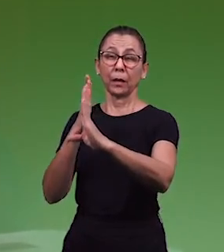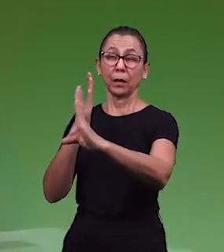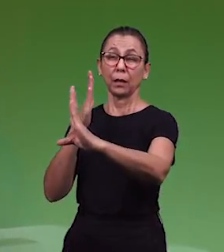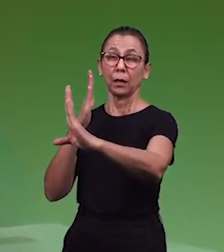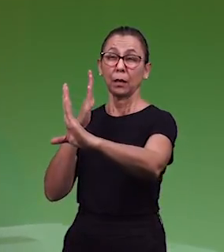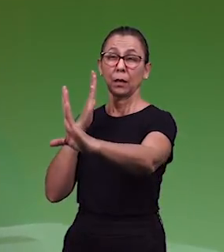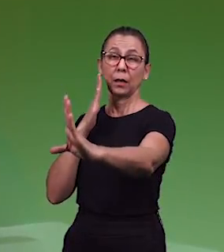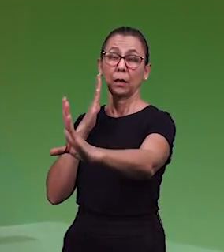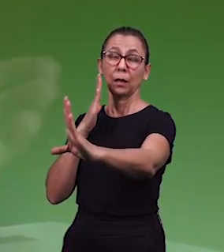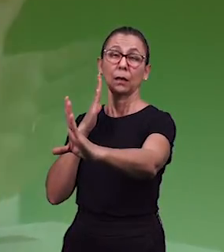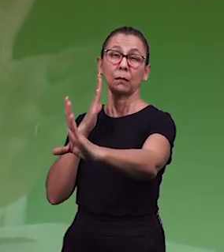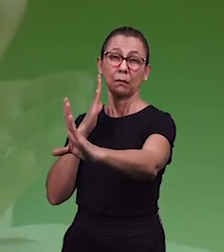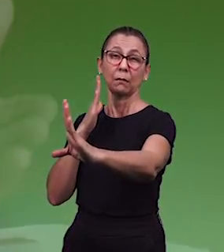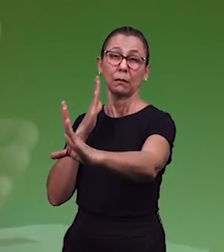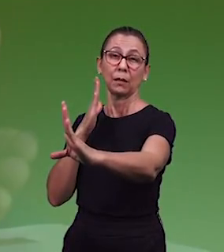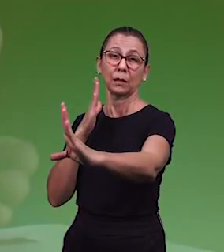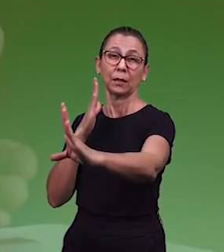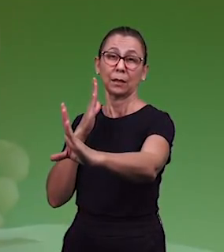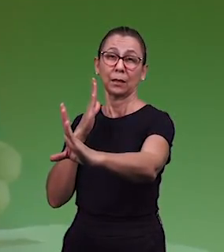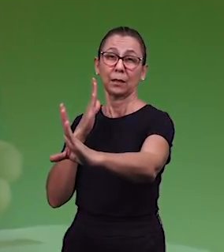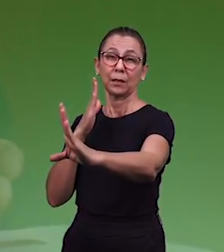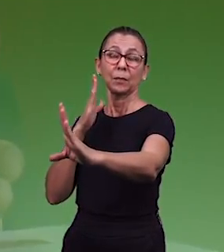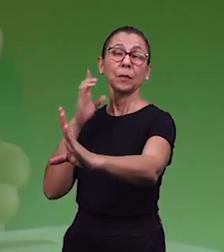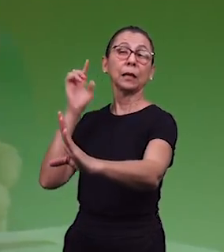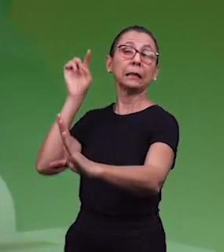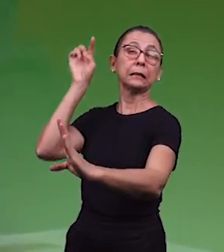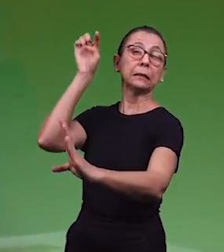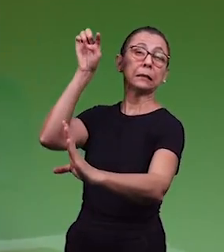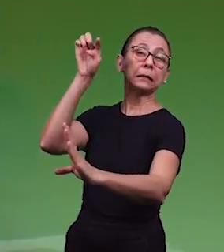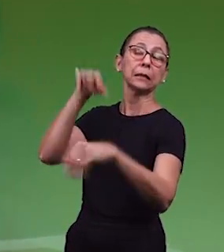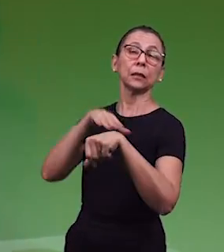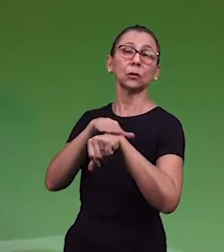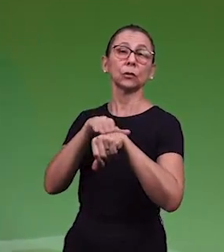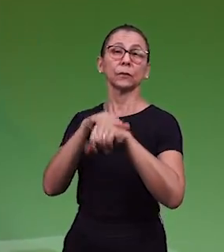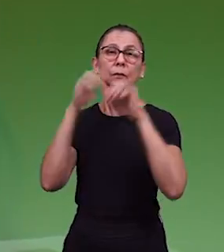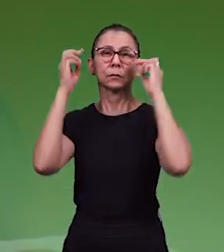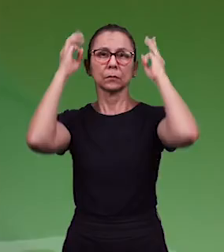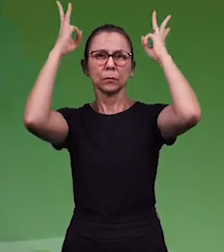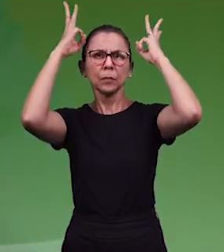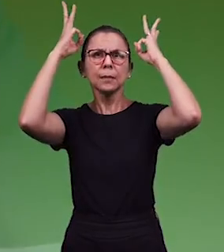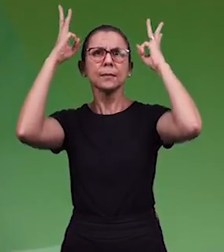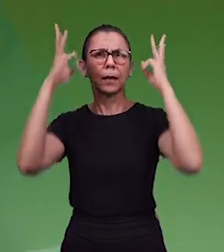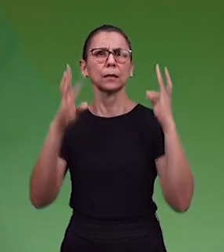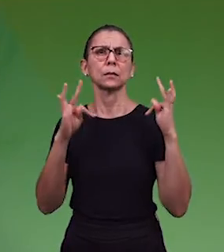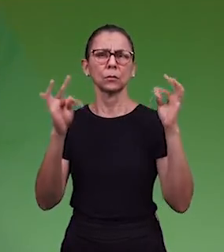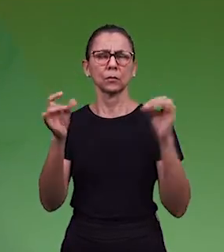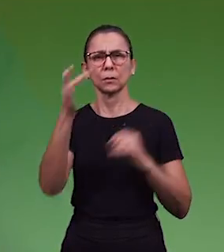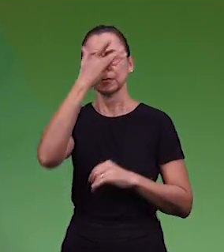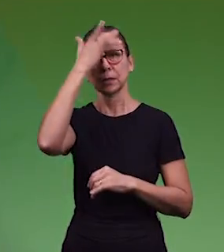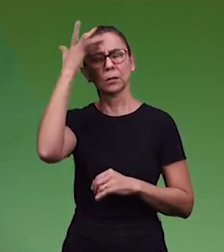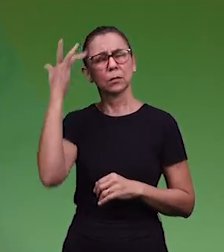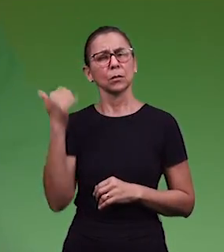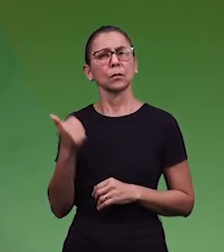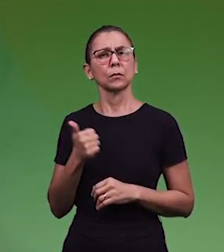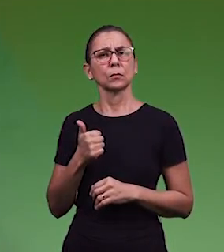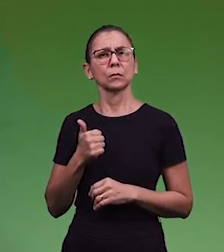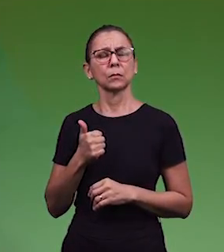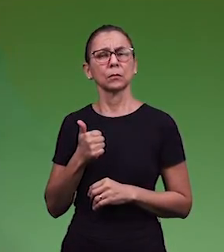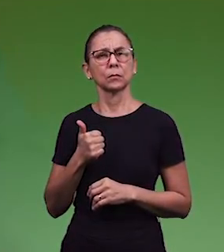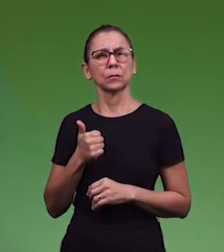lá, eu entrava na fila também. Não é? Não é isso? Isso mesmo. E todos queriam falar com Moisés. Só